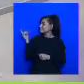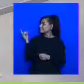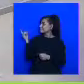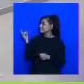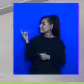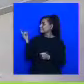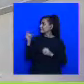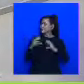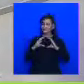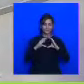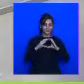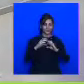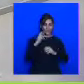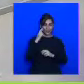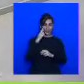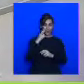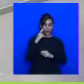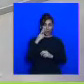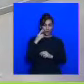Bola rosa,